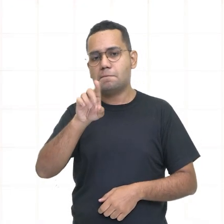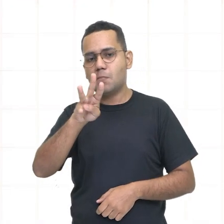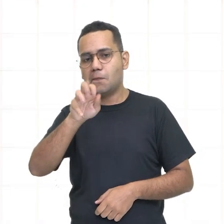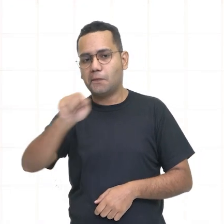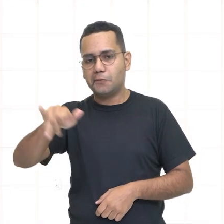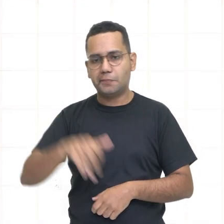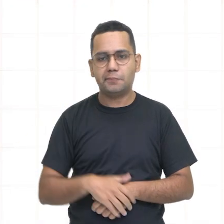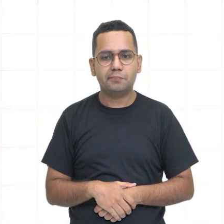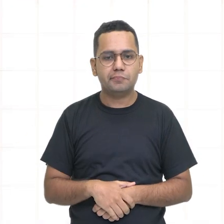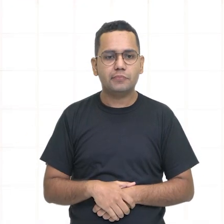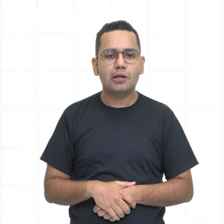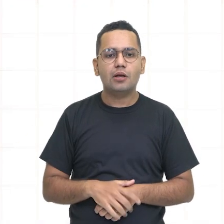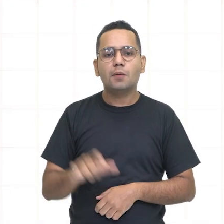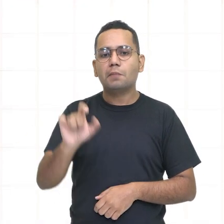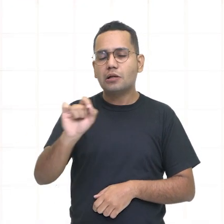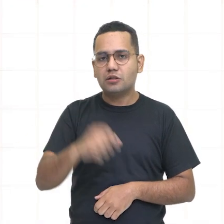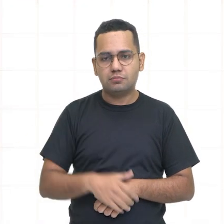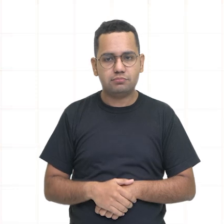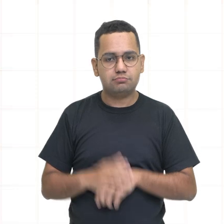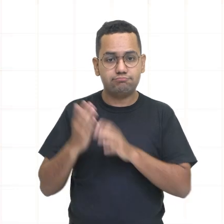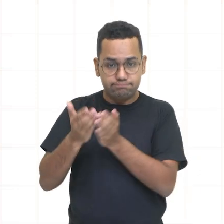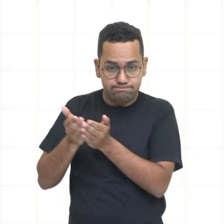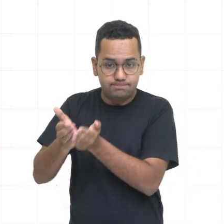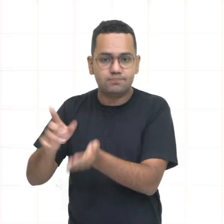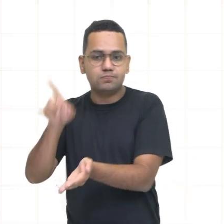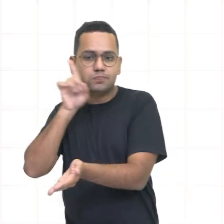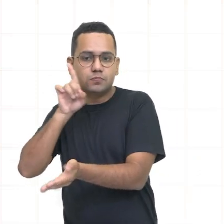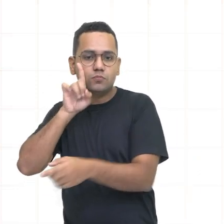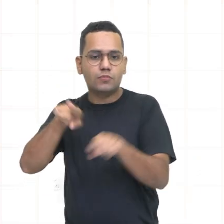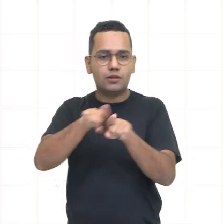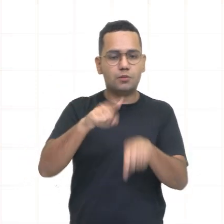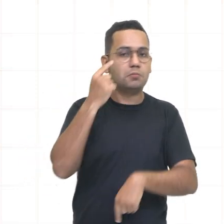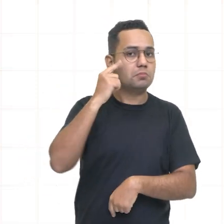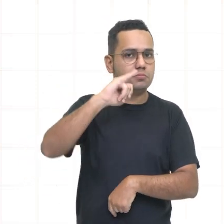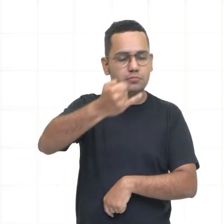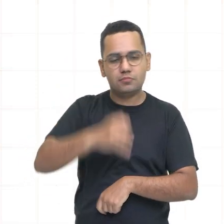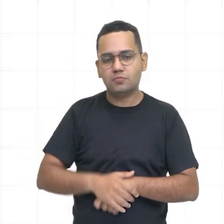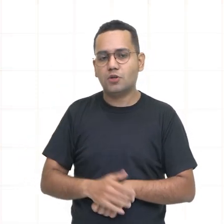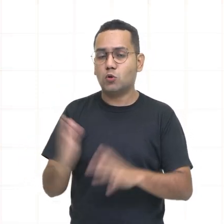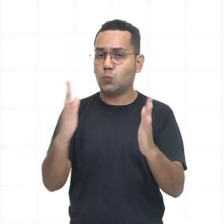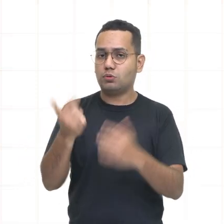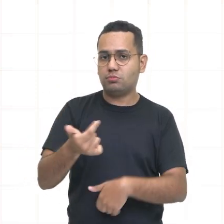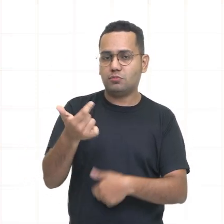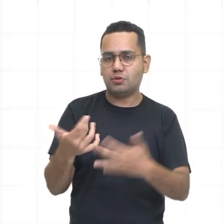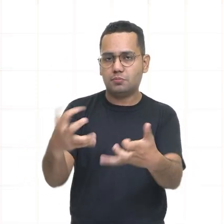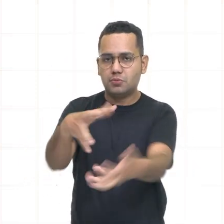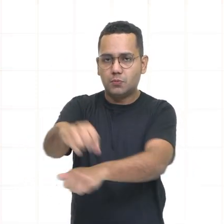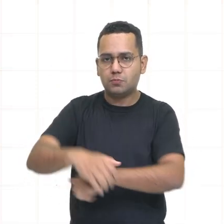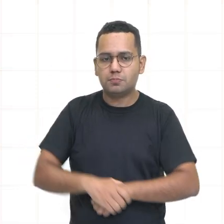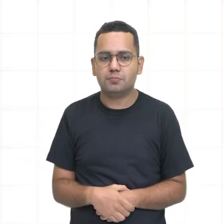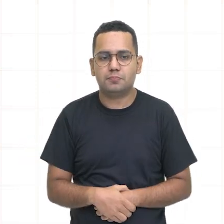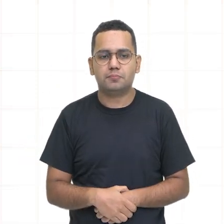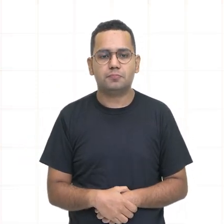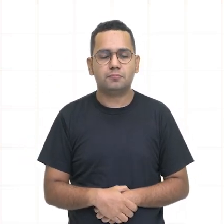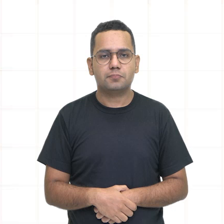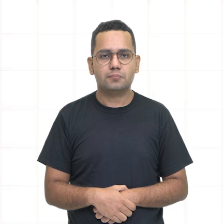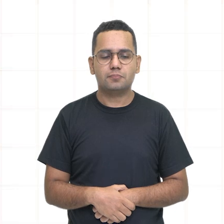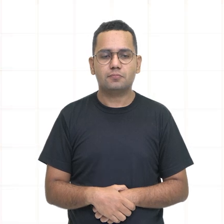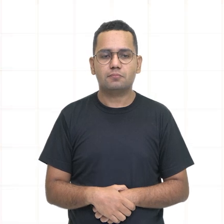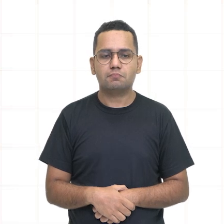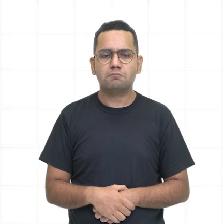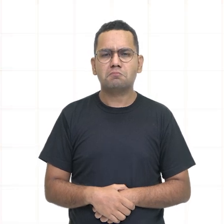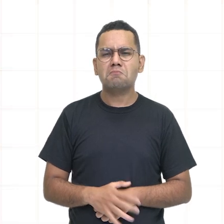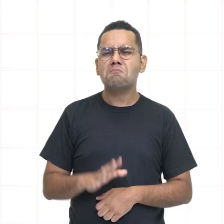confronto decisivo entre as forças navais dos Estados Unidos e do Império do Japão durante a Segunda Guerra Mundial, certo?